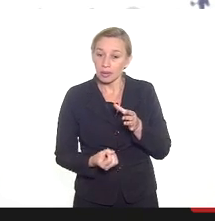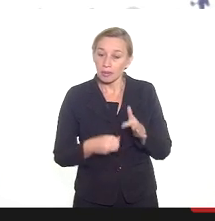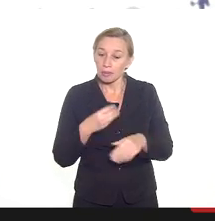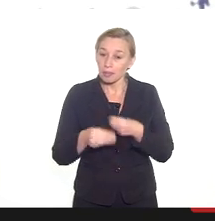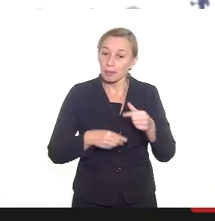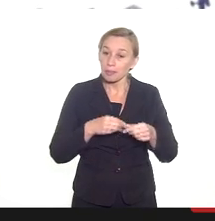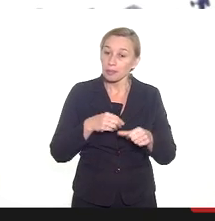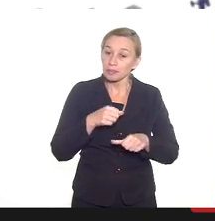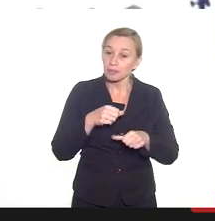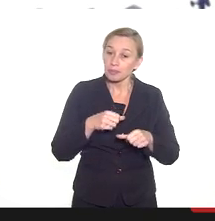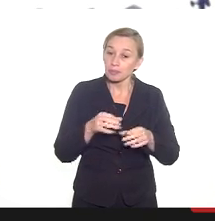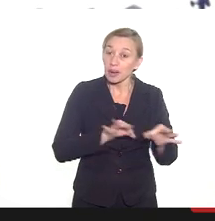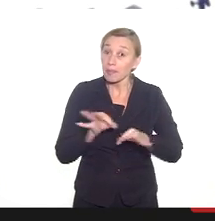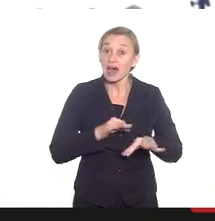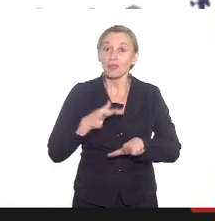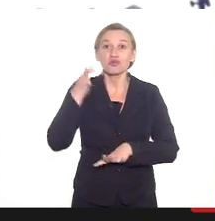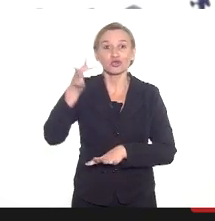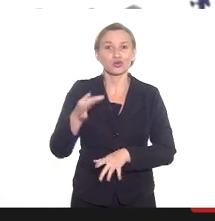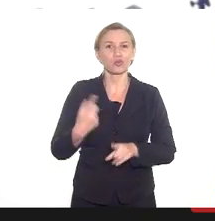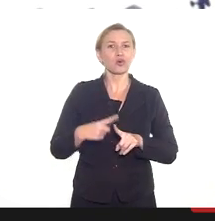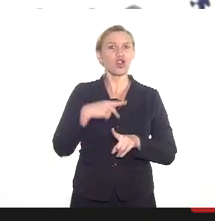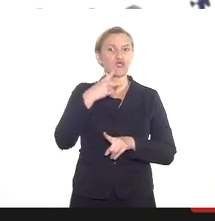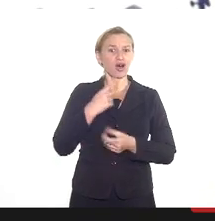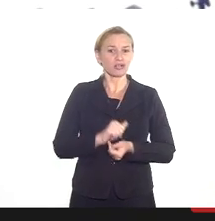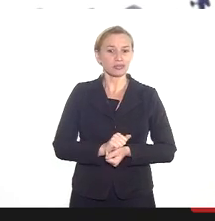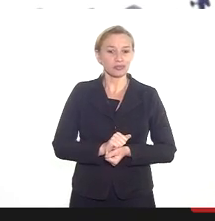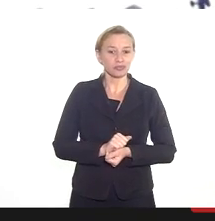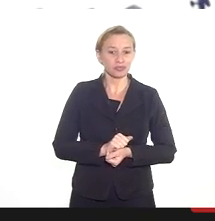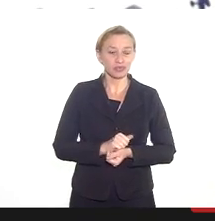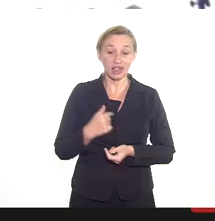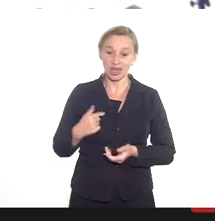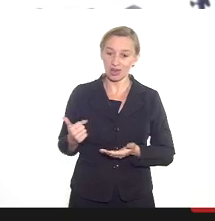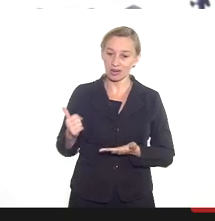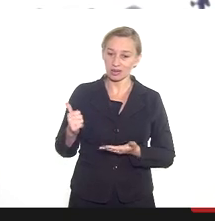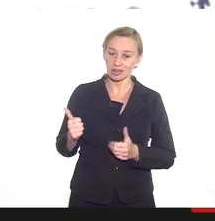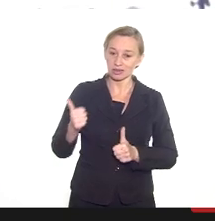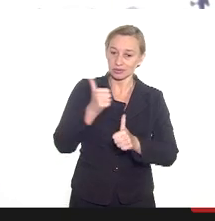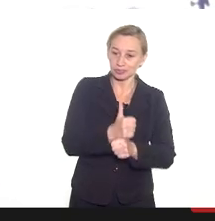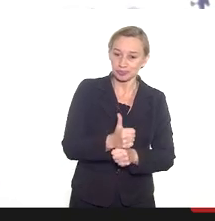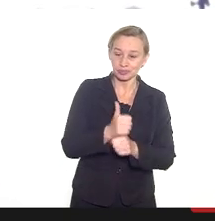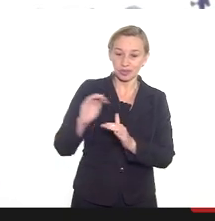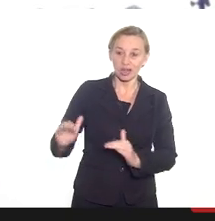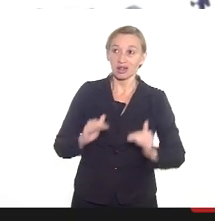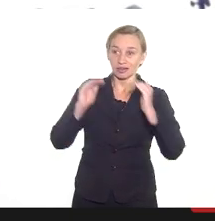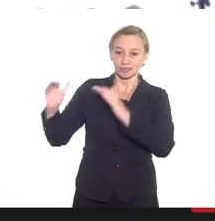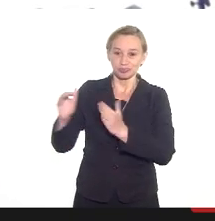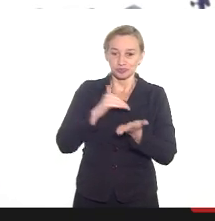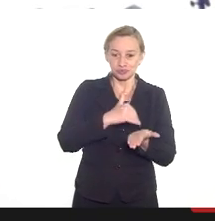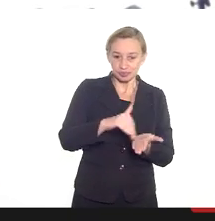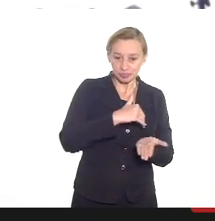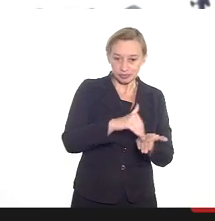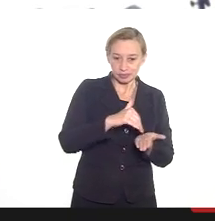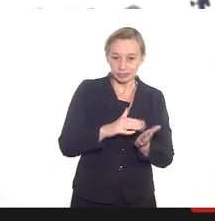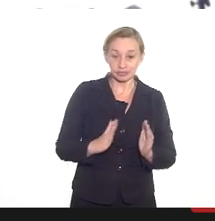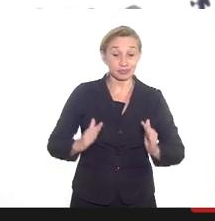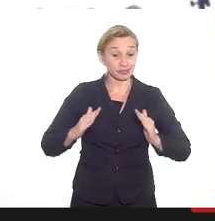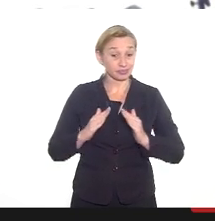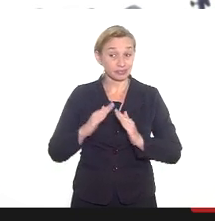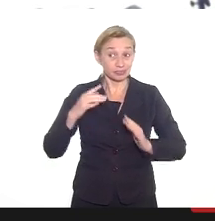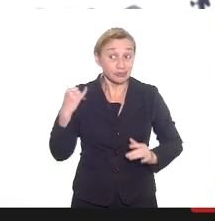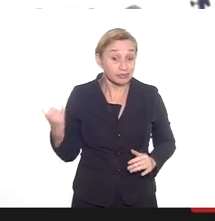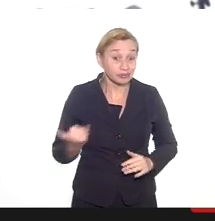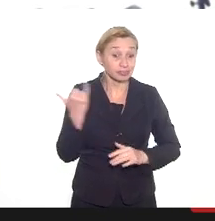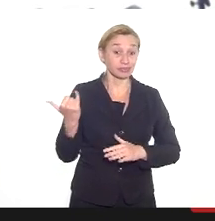futuro. E por que, que eu estou dizendo isso? Porque eu acabei de assumir a subsecretaria, essa pasta tão importante